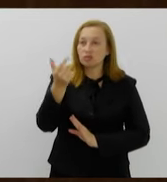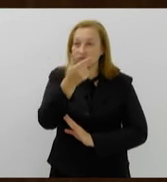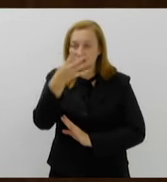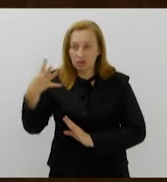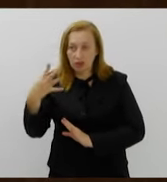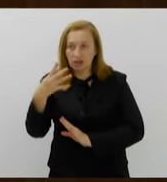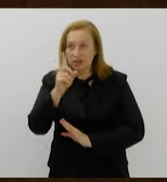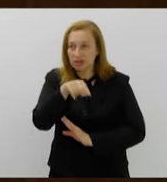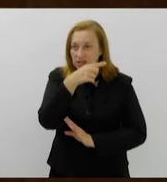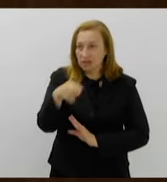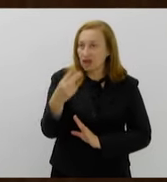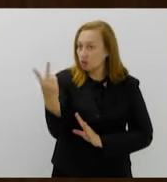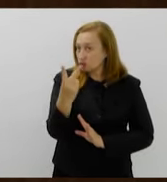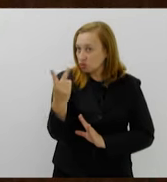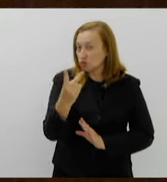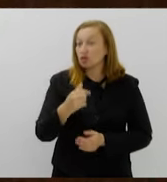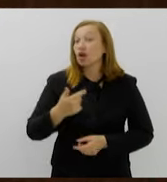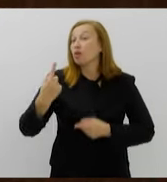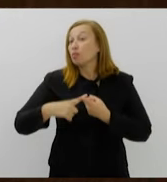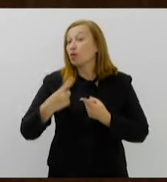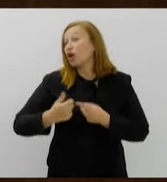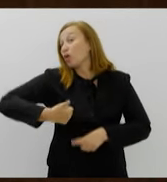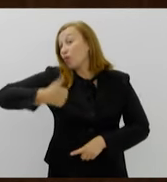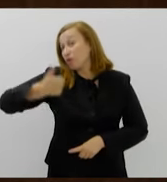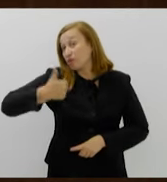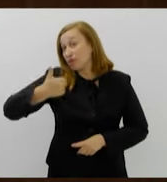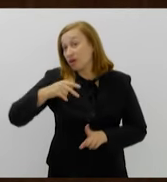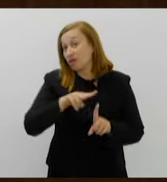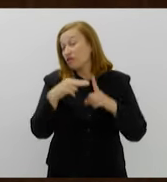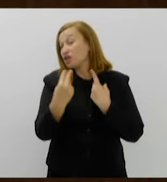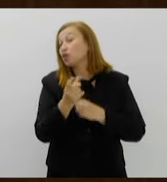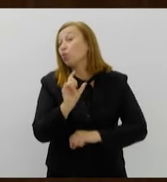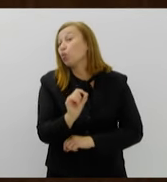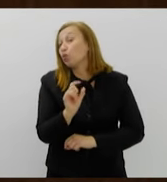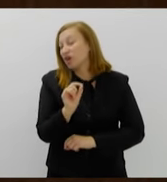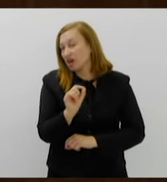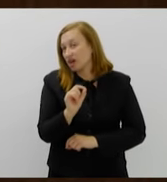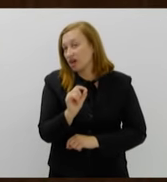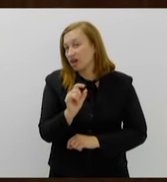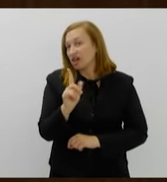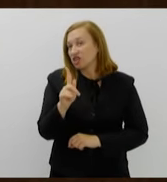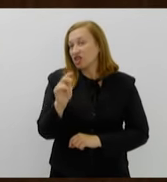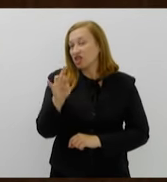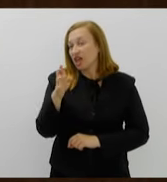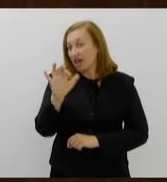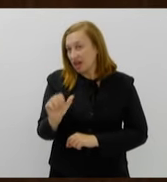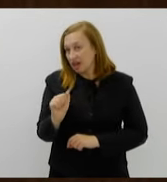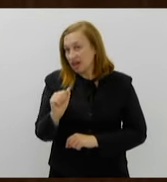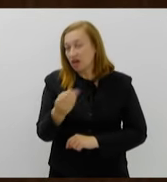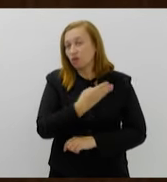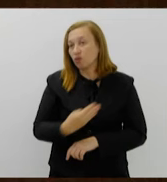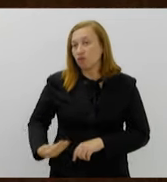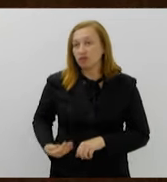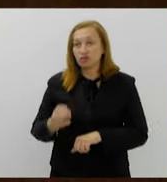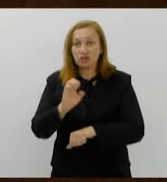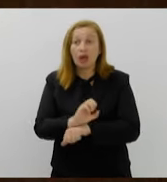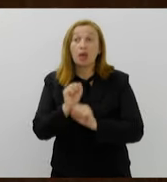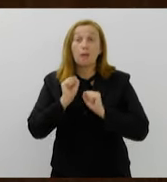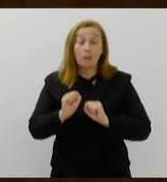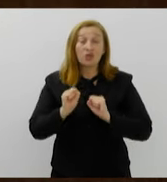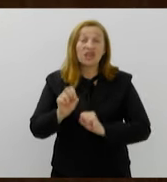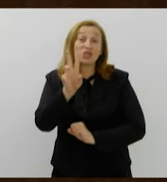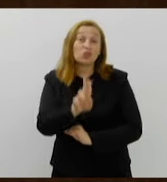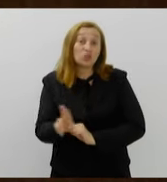ambos porque o primeiro visou de uma maneira genérica que o governo do estado pudesse